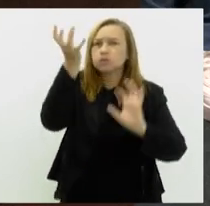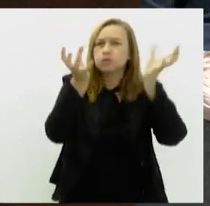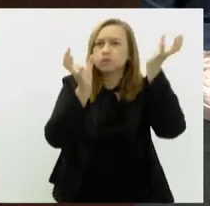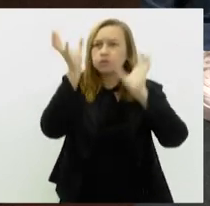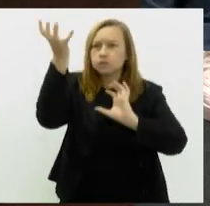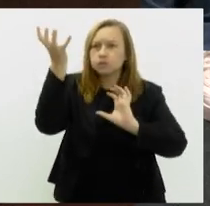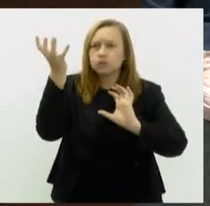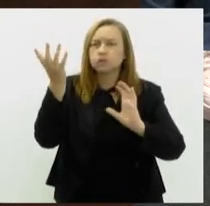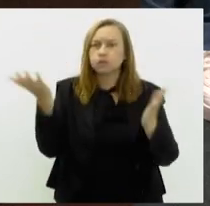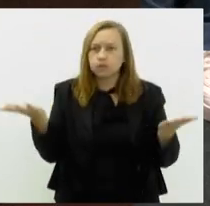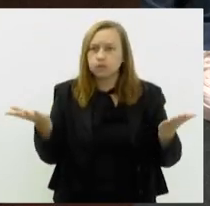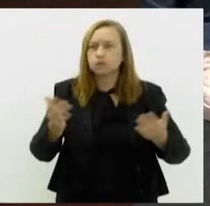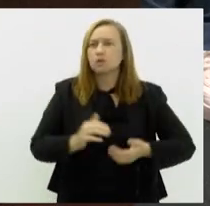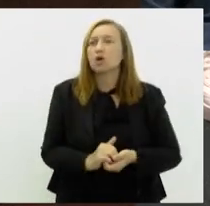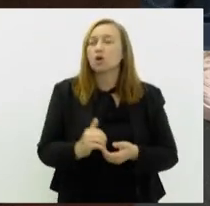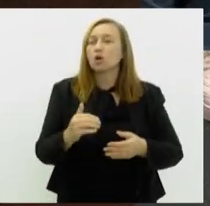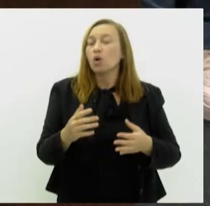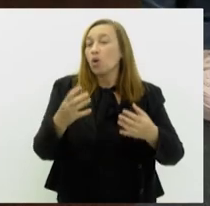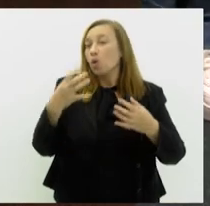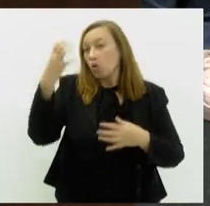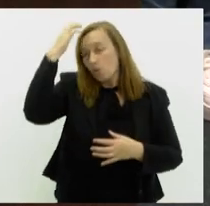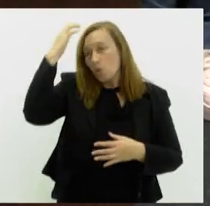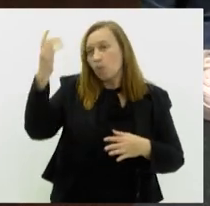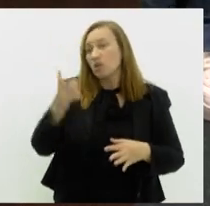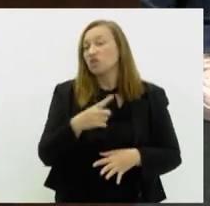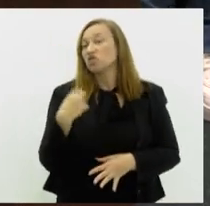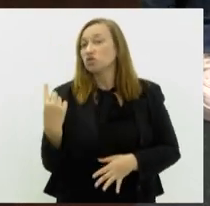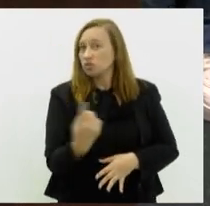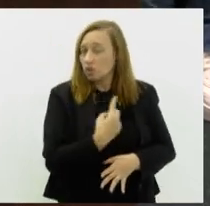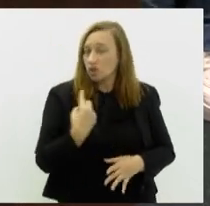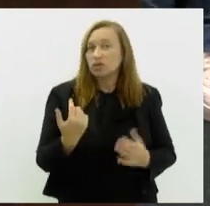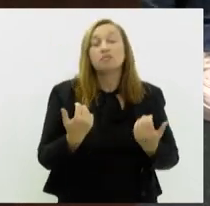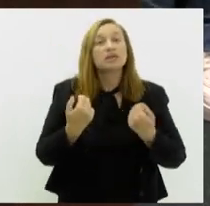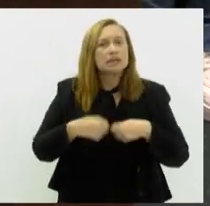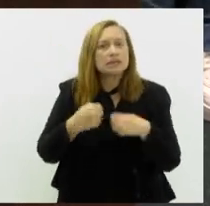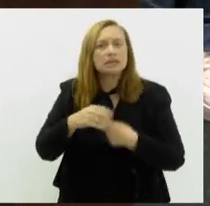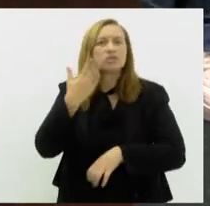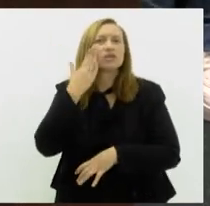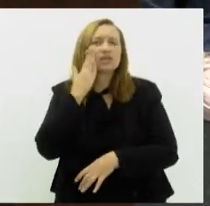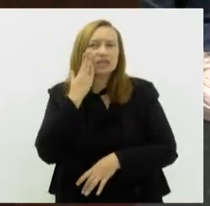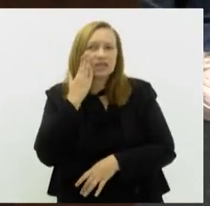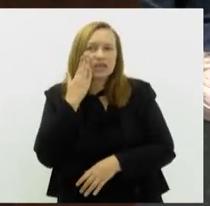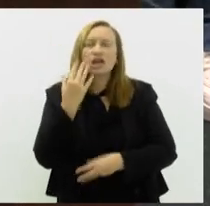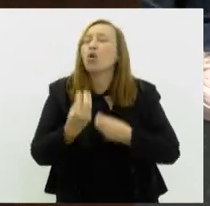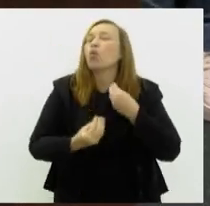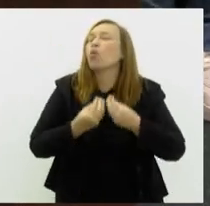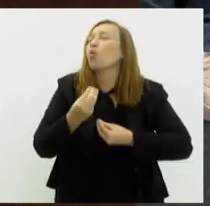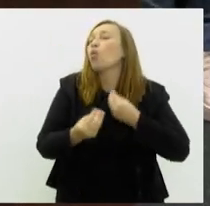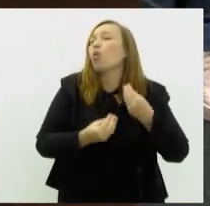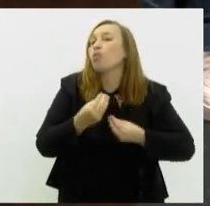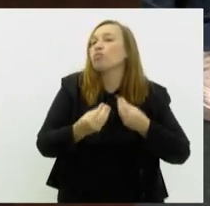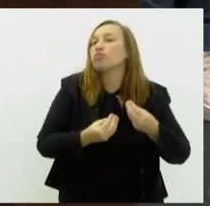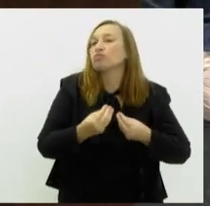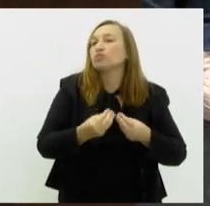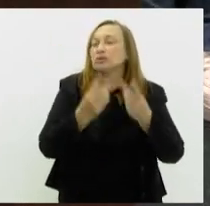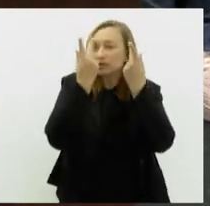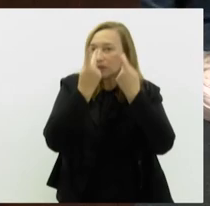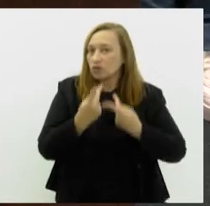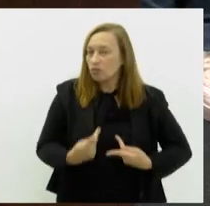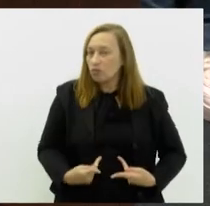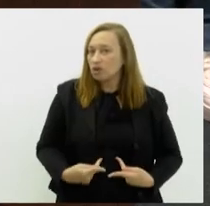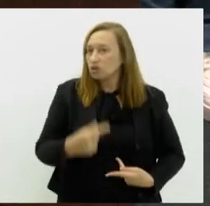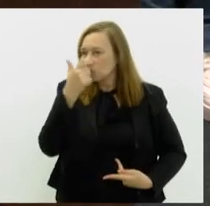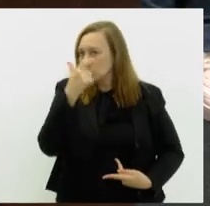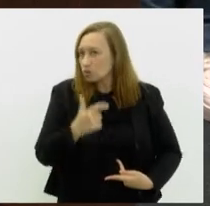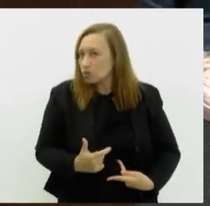uma ordem de todos nós, que todos nós devemos nos compreender como pessoas que